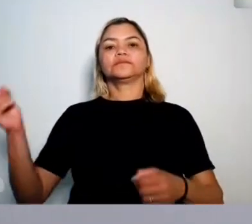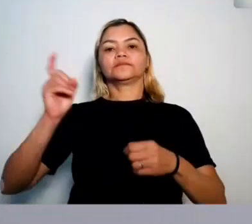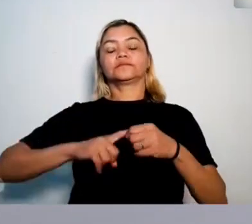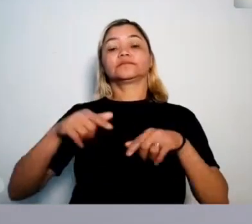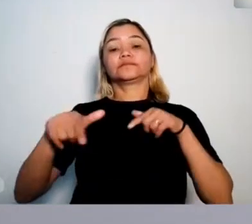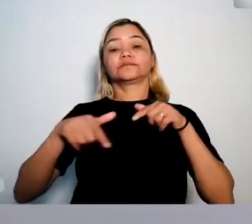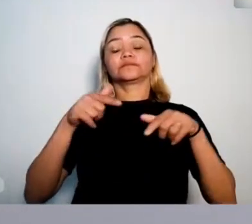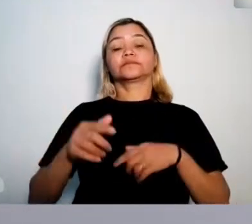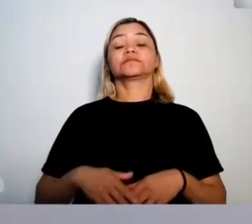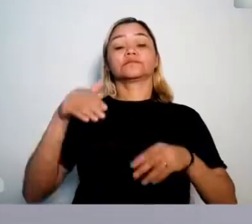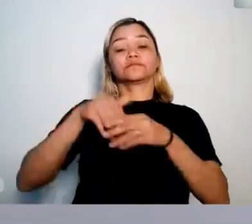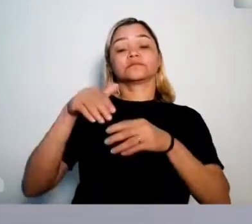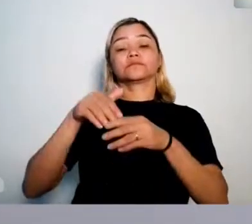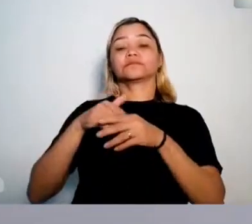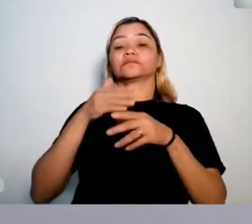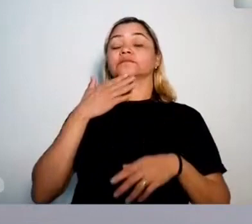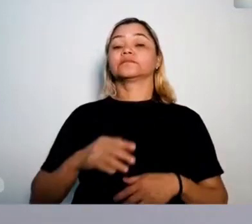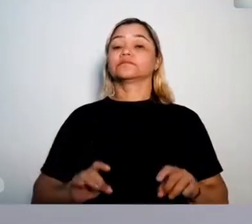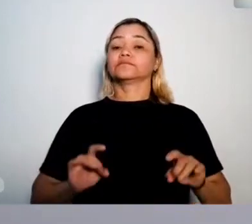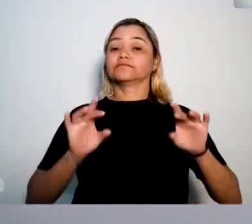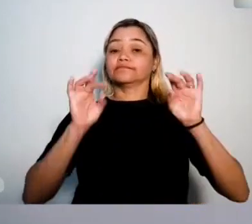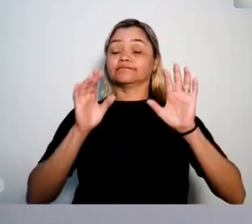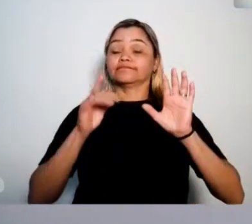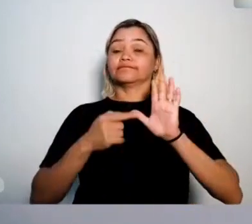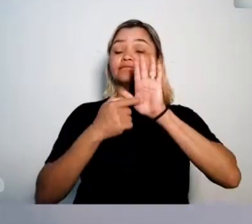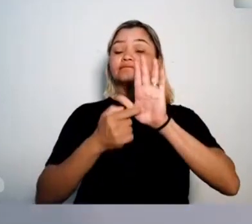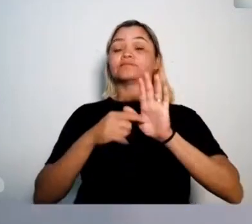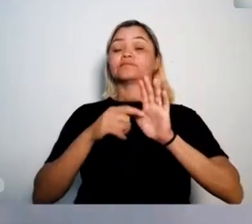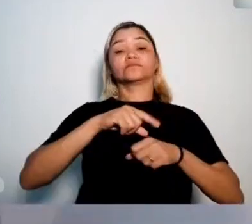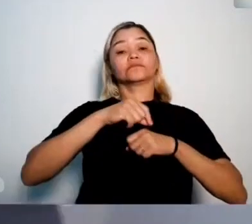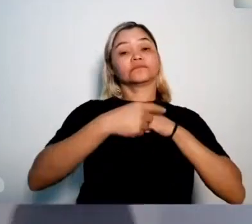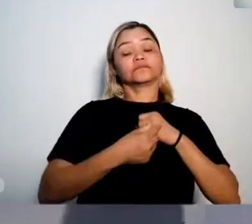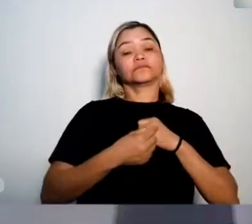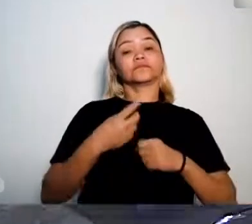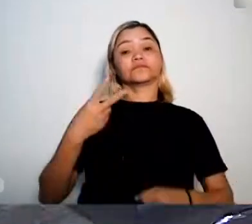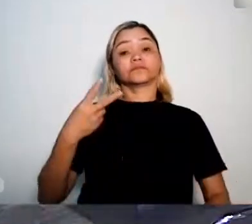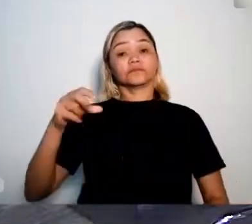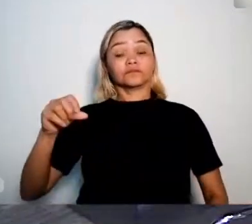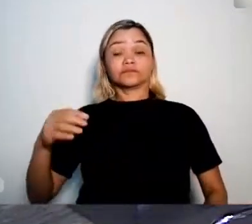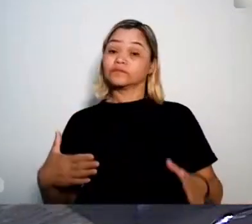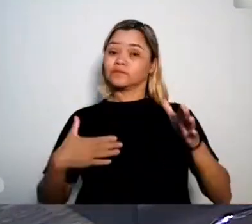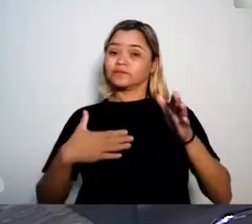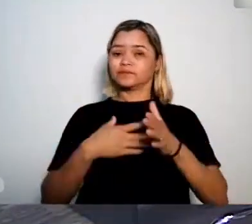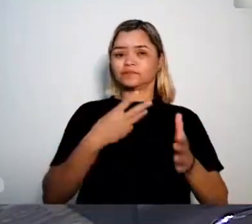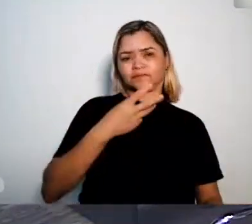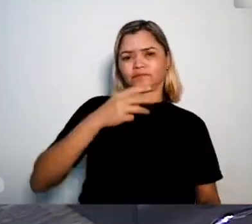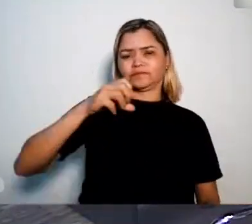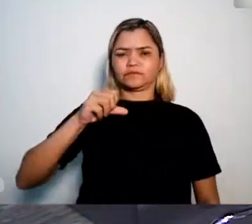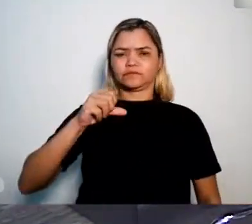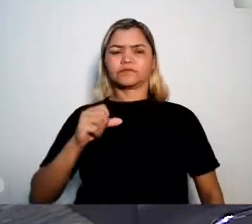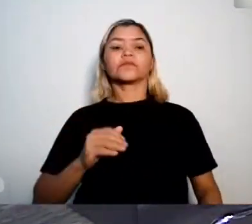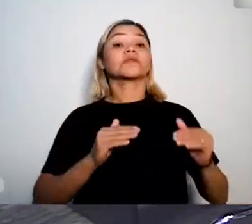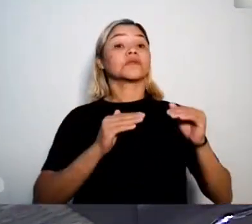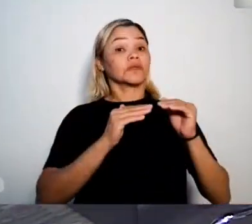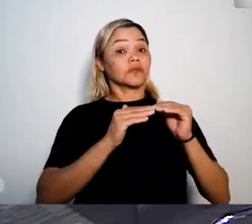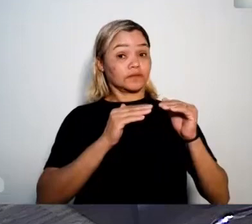Zé Escolino do artigo 29 ao 39. Quem for infavorável,